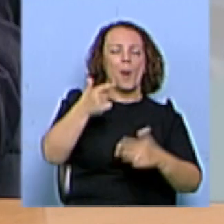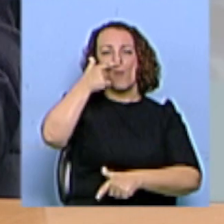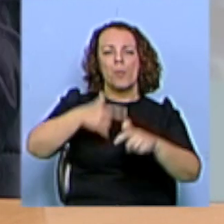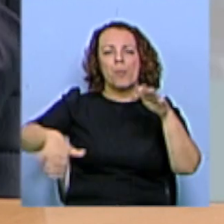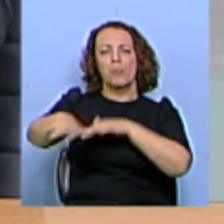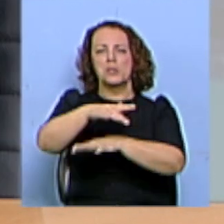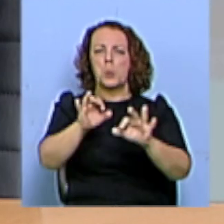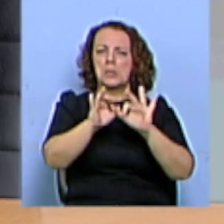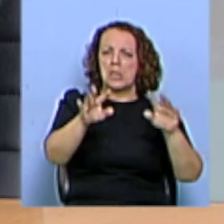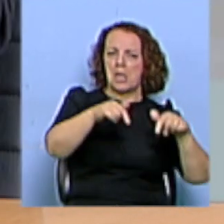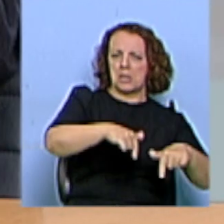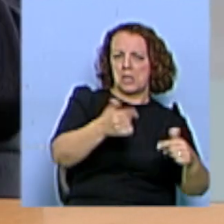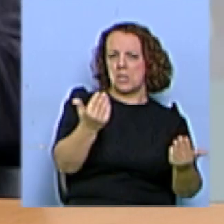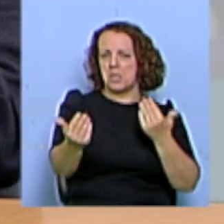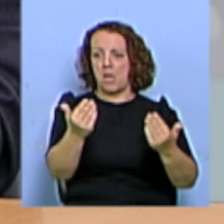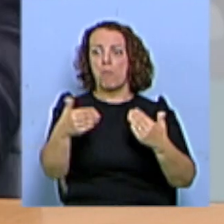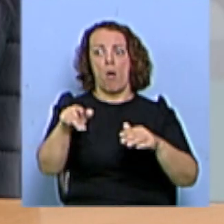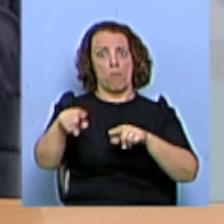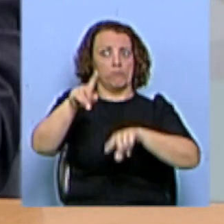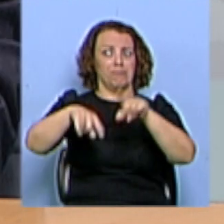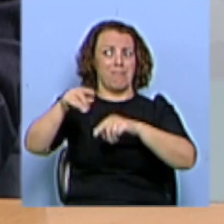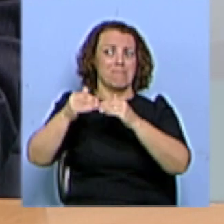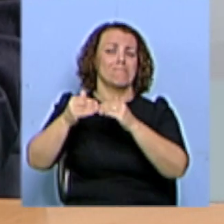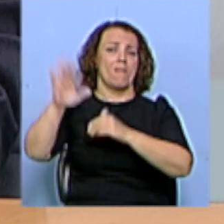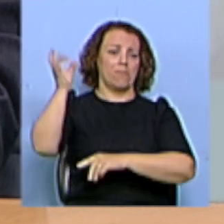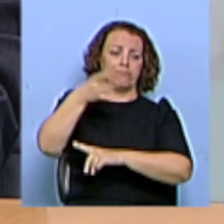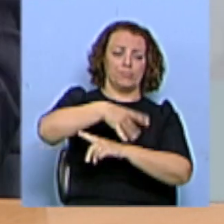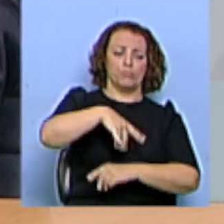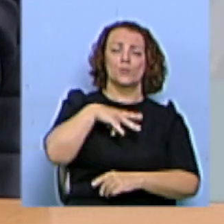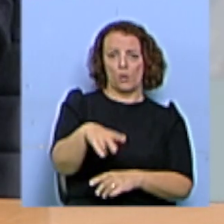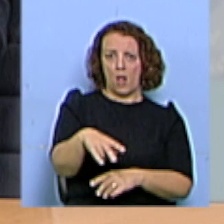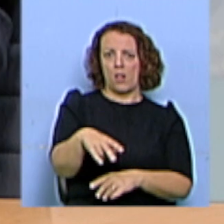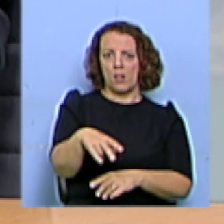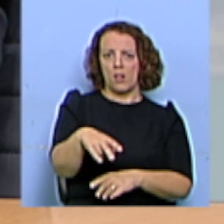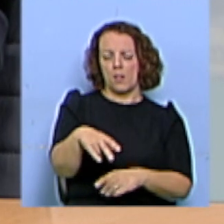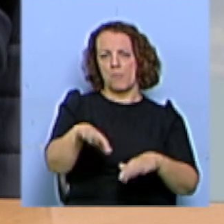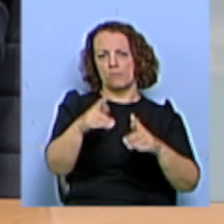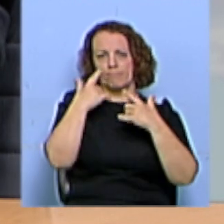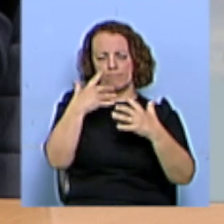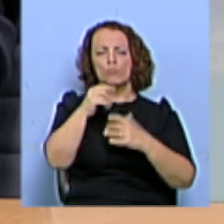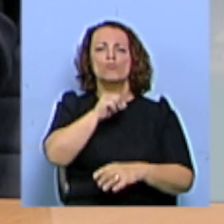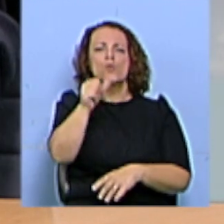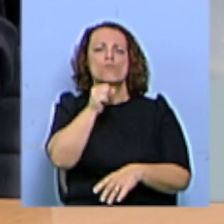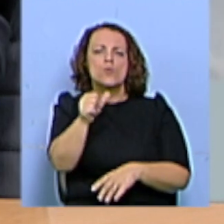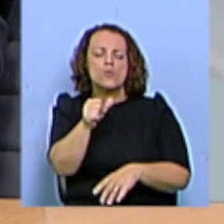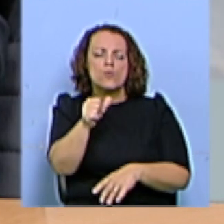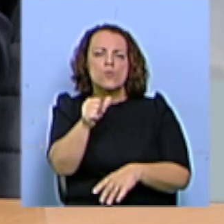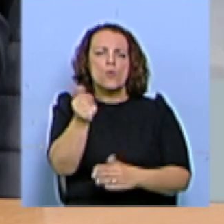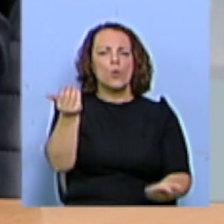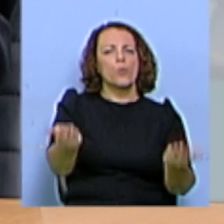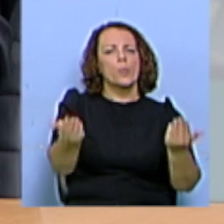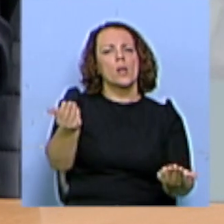mais ou menos a nossa, muito mais heterogénea que a de Portugal, muito mais, e vemos que os mortos foram